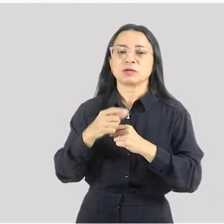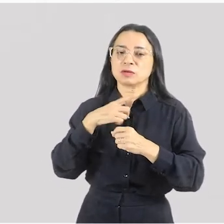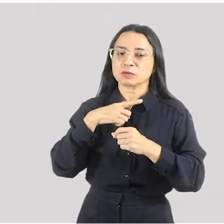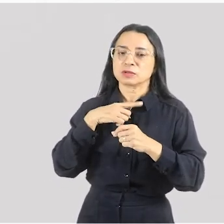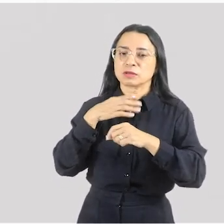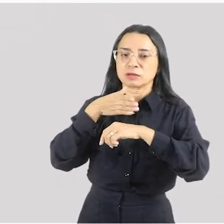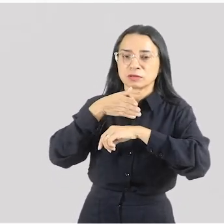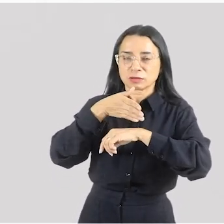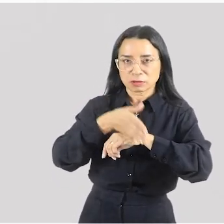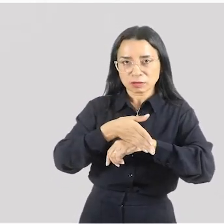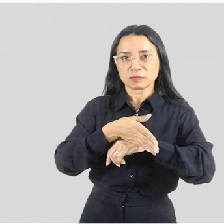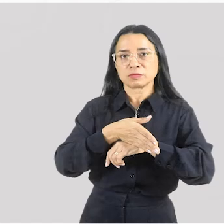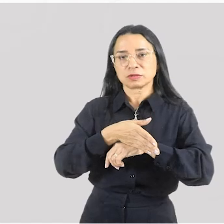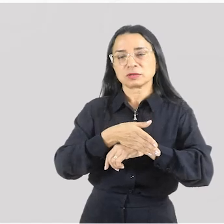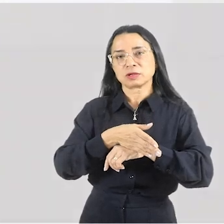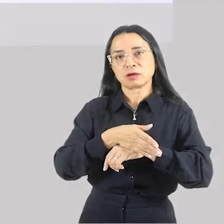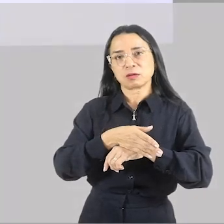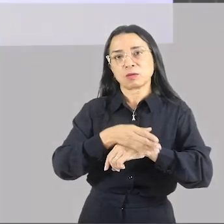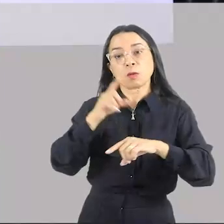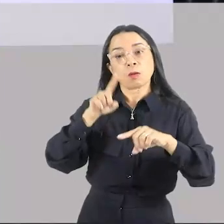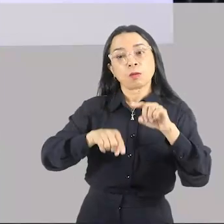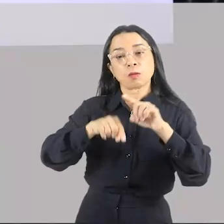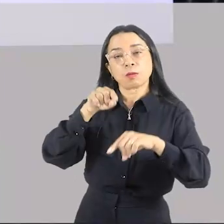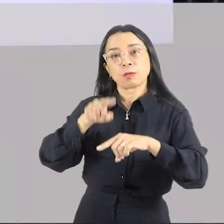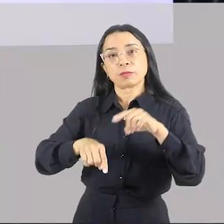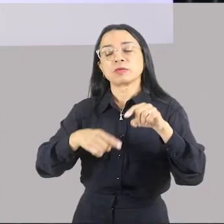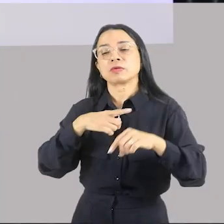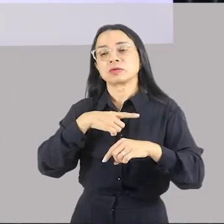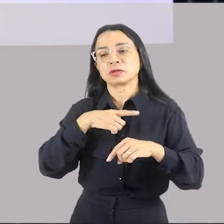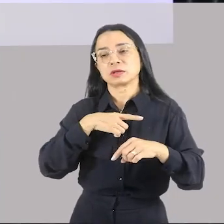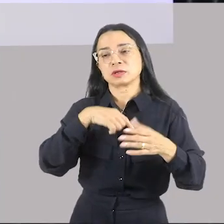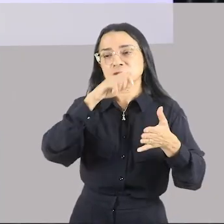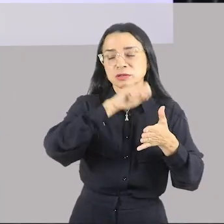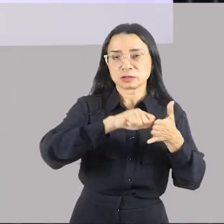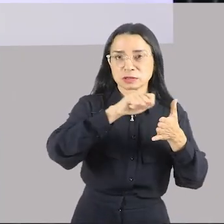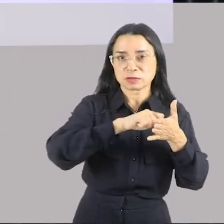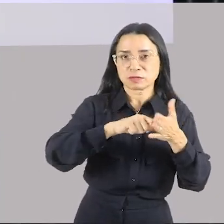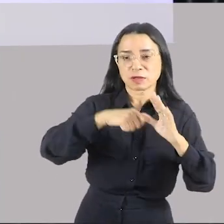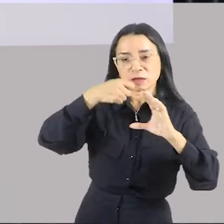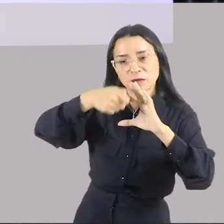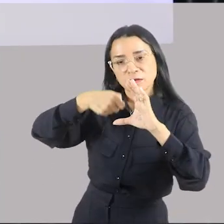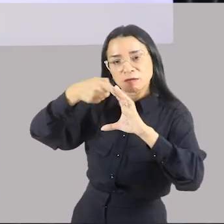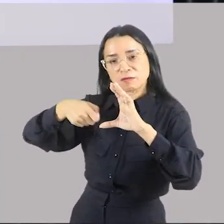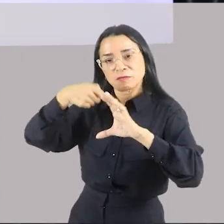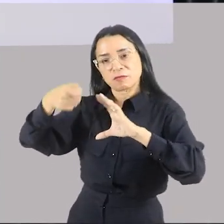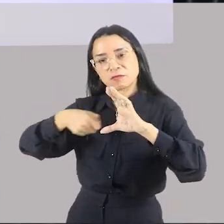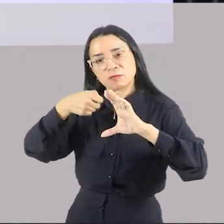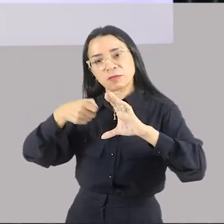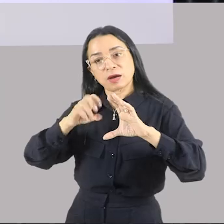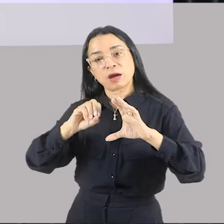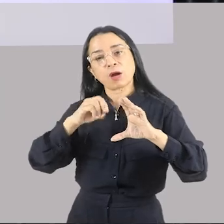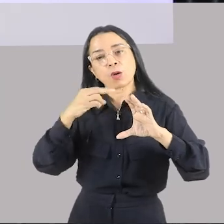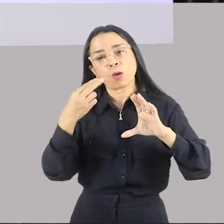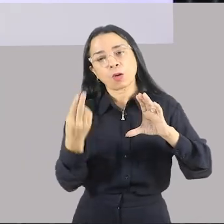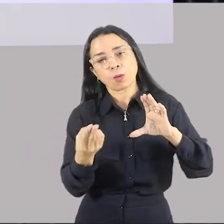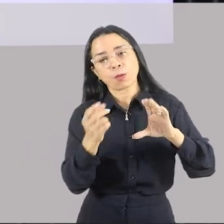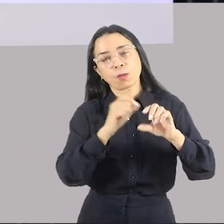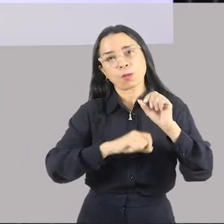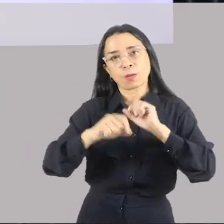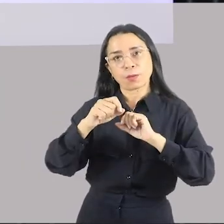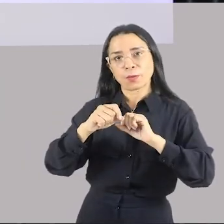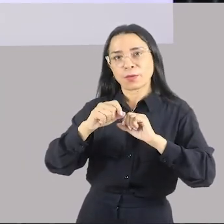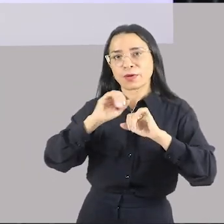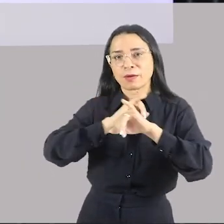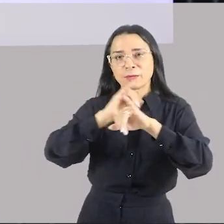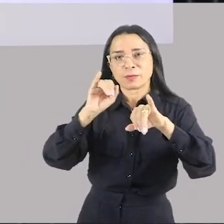material existente. Portanto, atenção, escrever, filmar ou emitir alguma